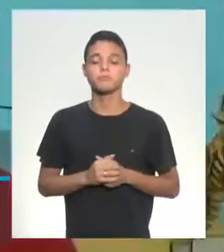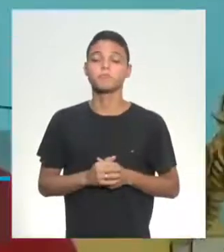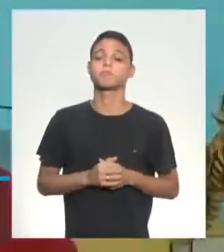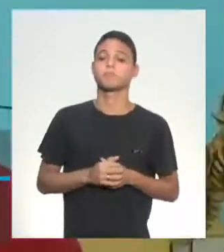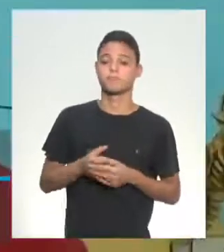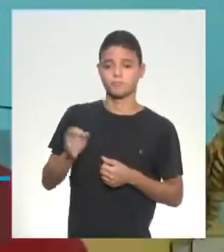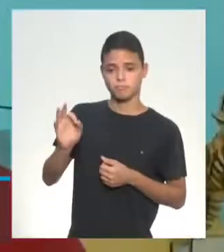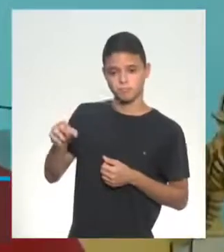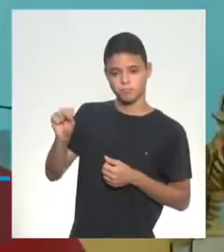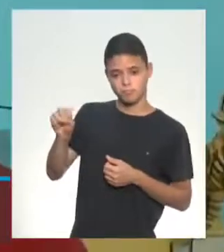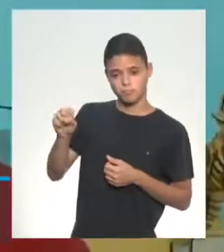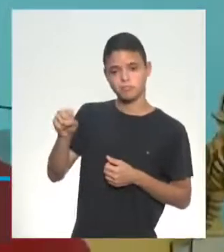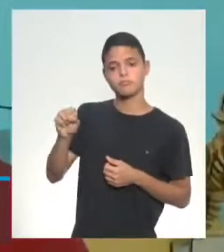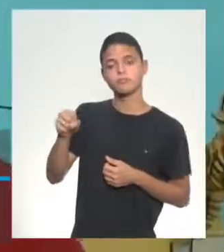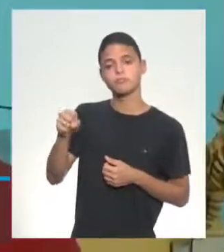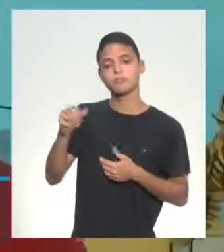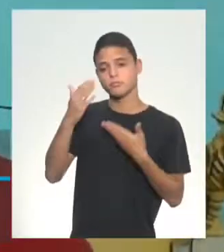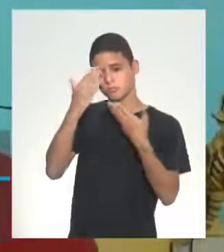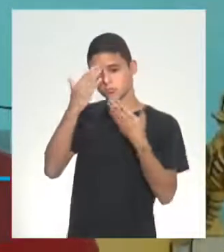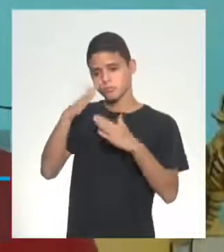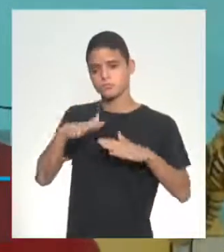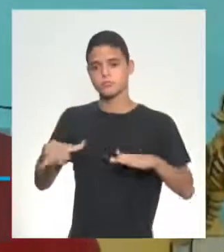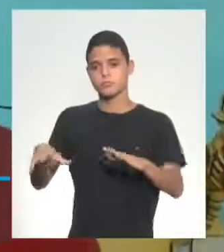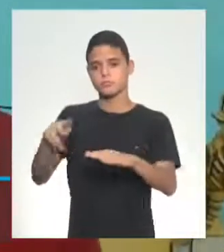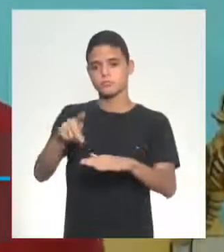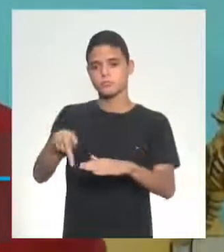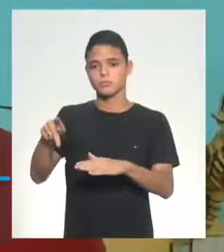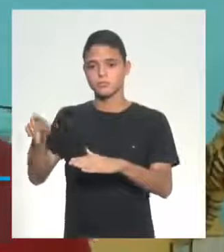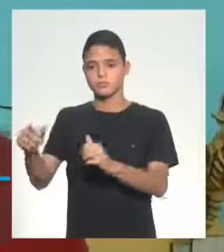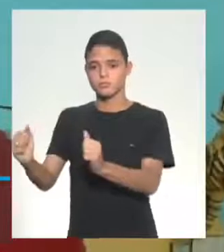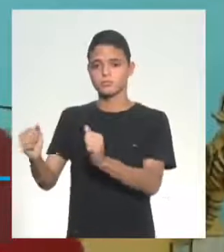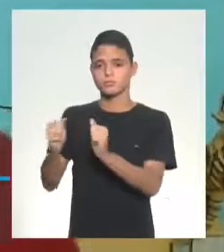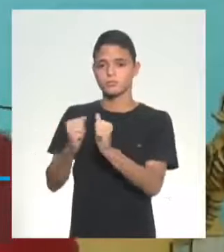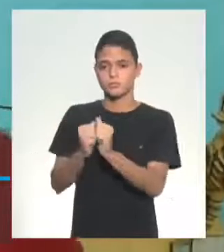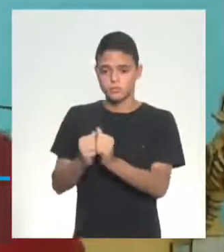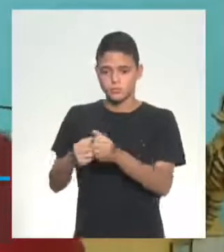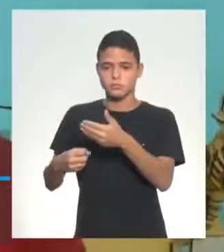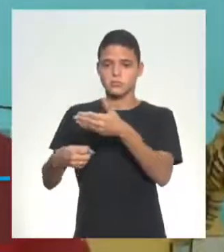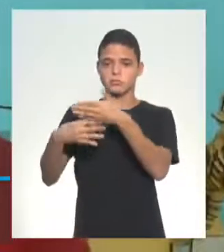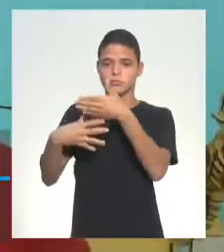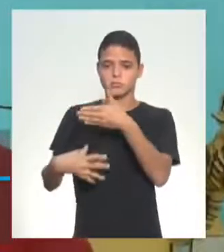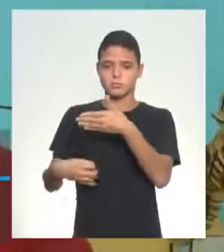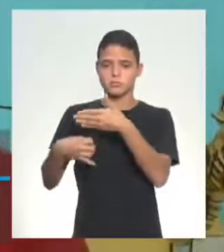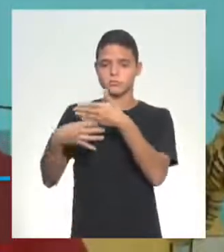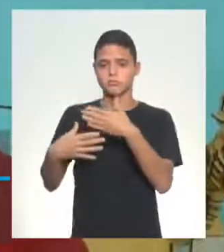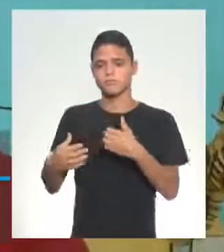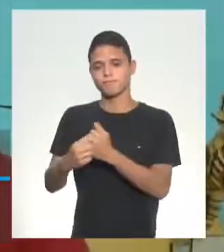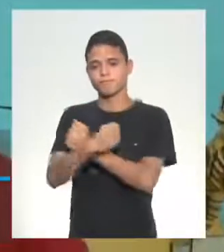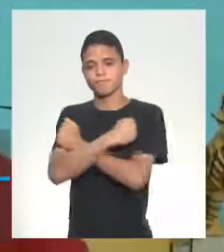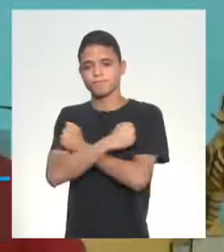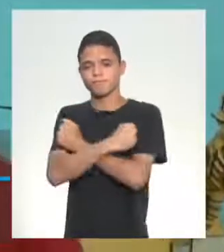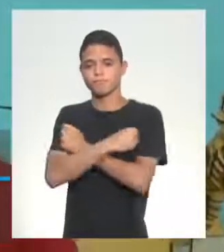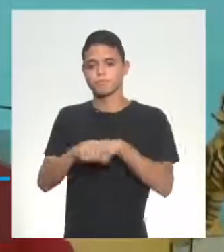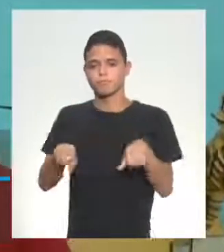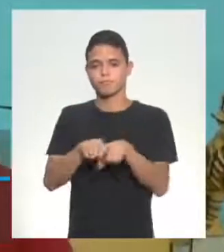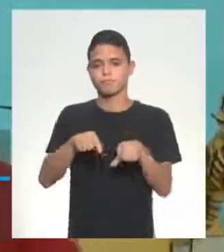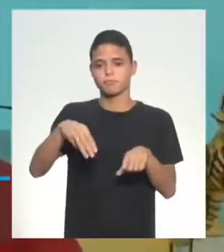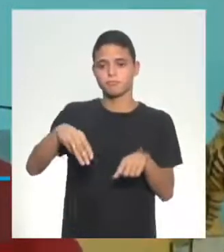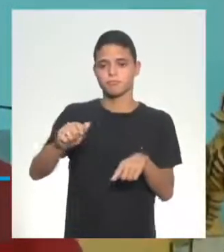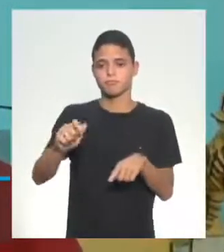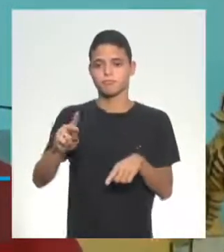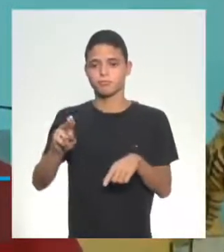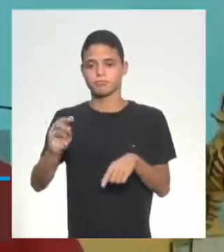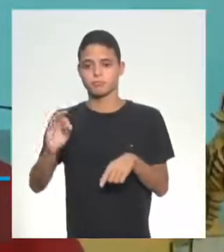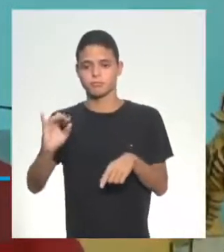Sim, sim. Muito obrigado aí aos professores que participaram. Forte abraço, professor Maurício. Sim, com certeza